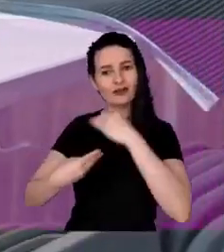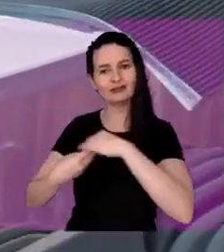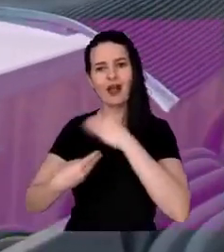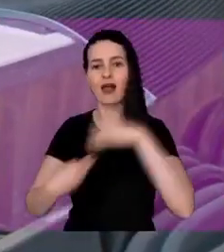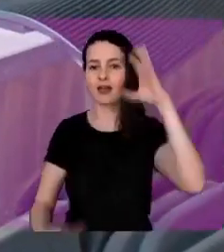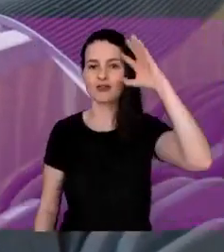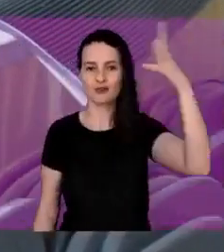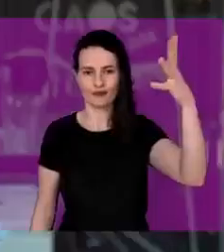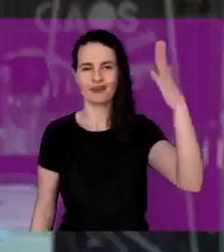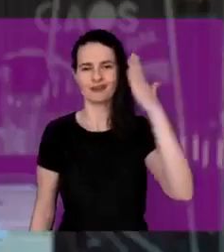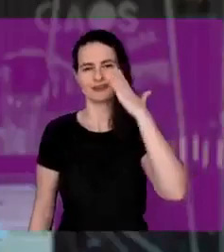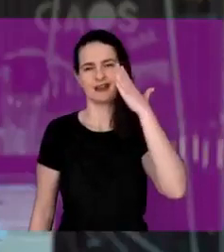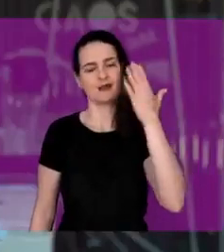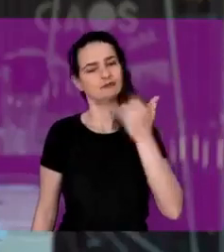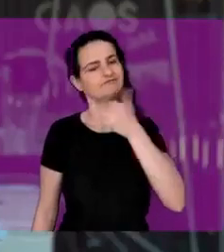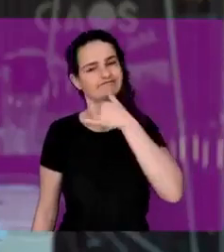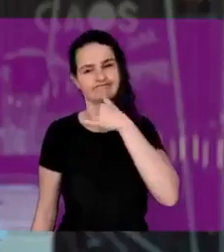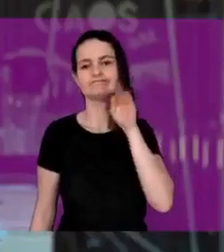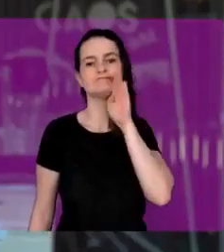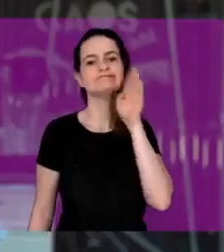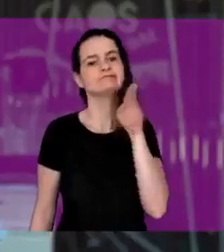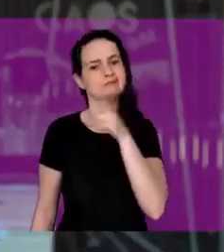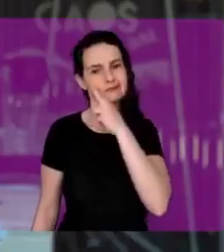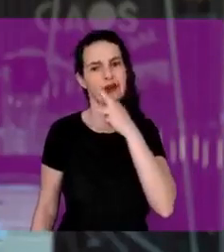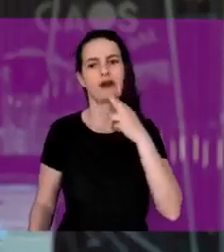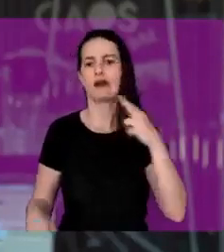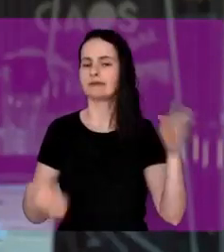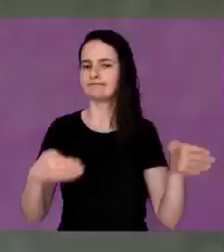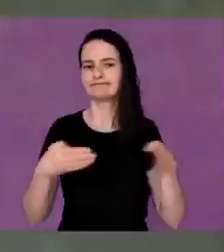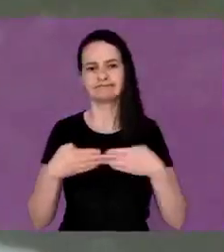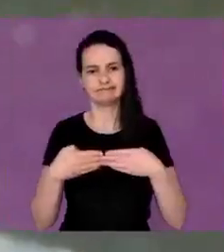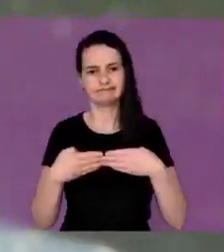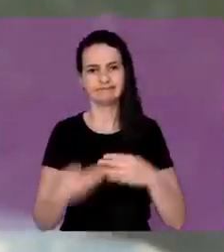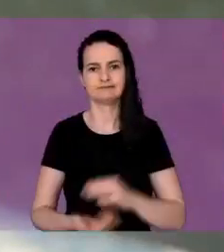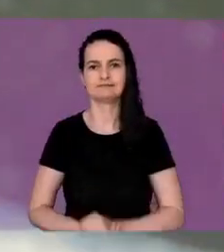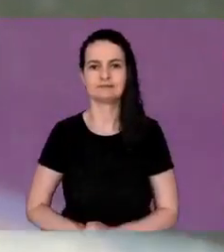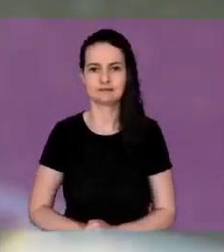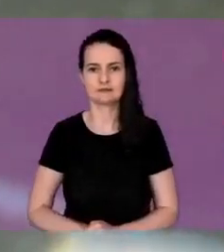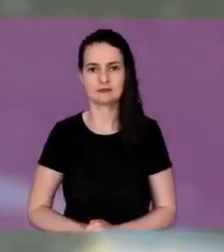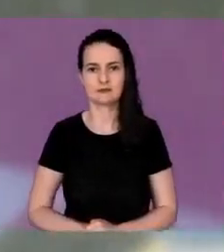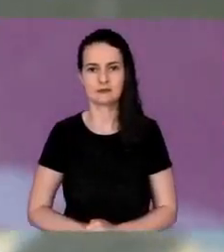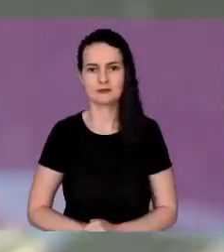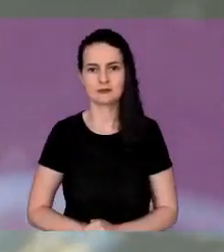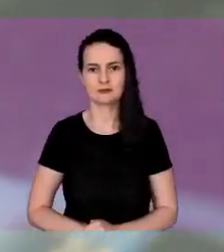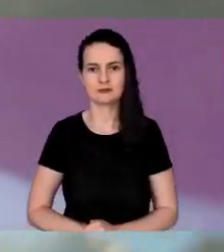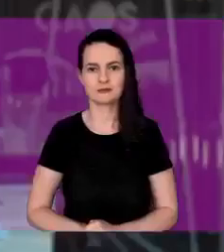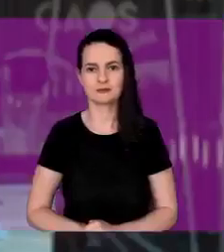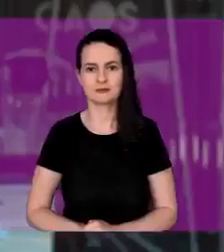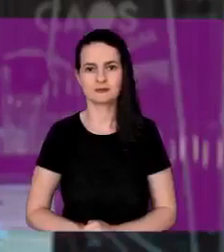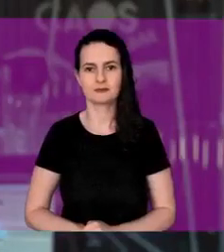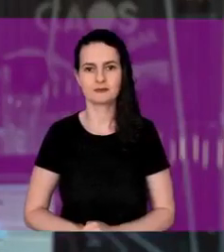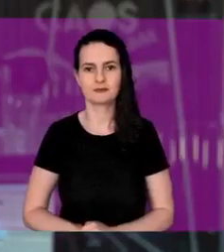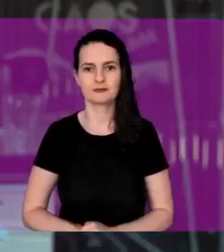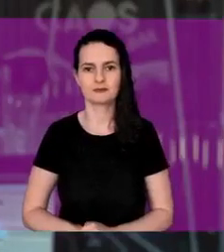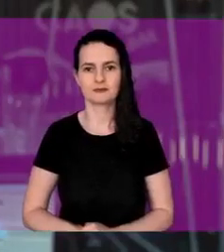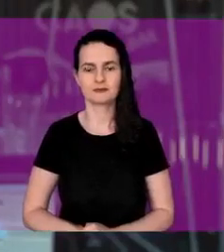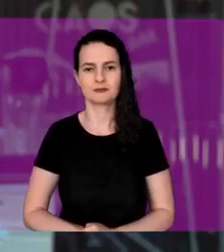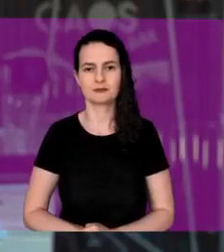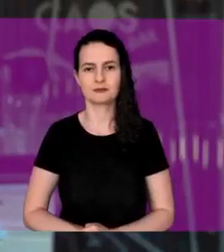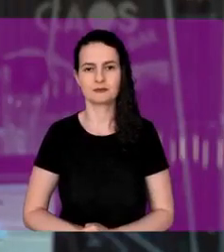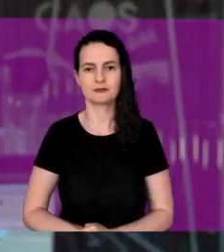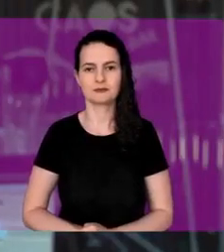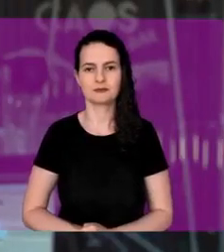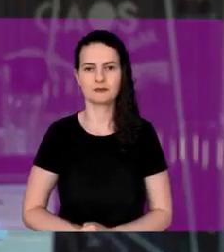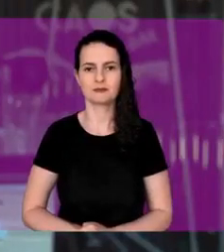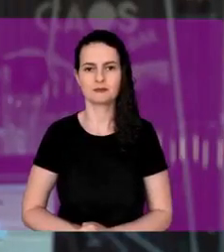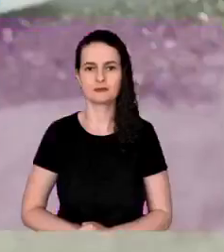tinha nem dinheiro de onde tirar e nem apoio de governo, de prefeitura, de ninguém, para saber como lidar com essa coisa toda. Então, infelizmente,